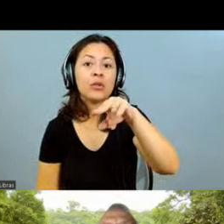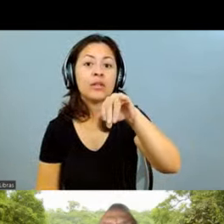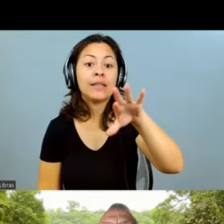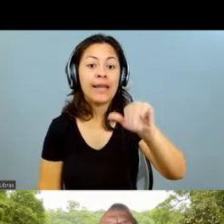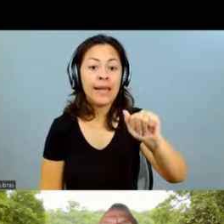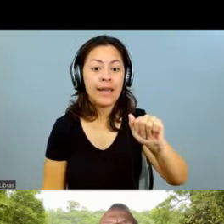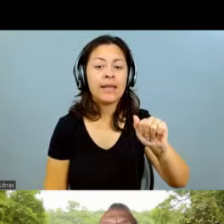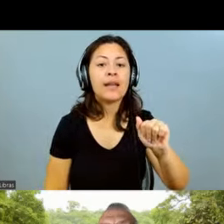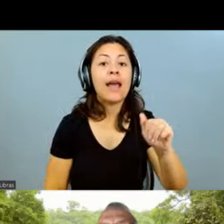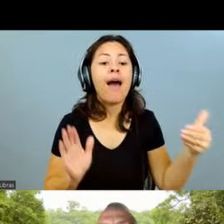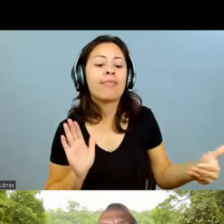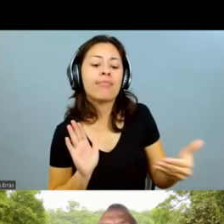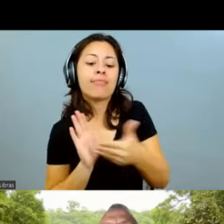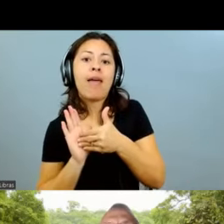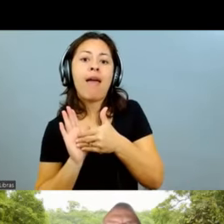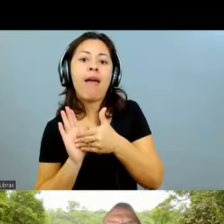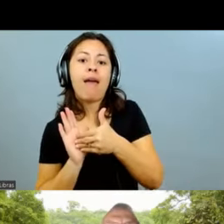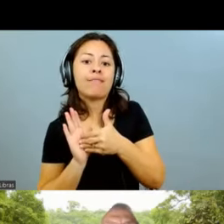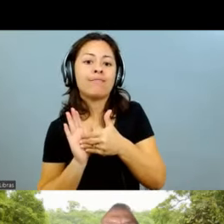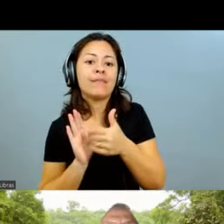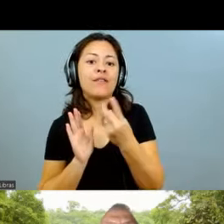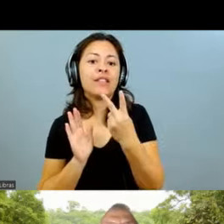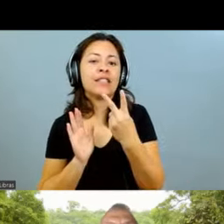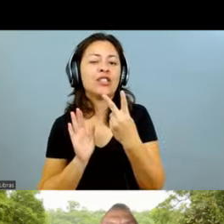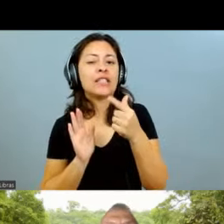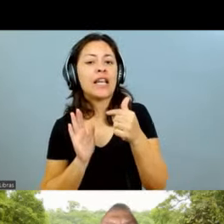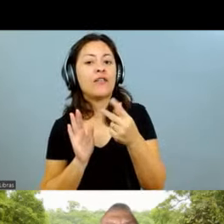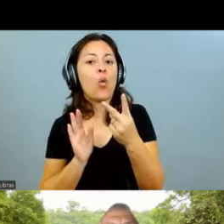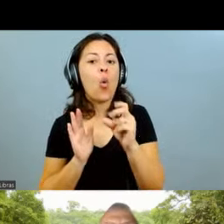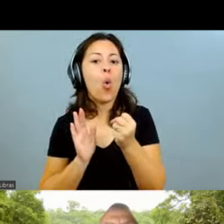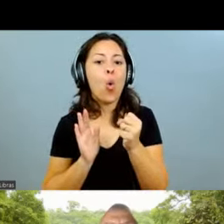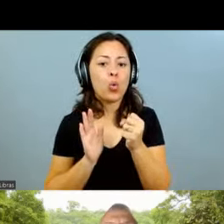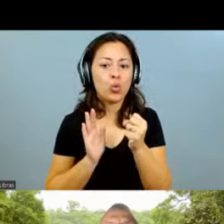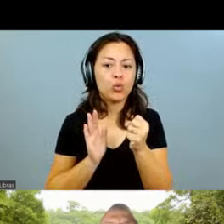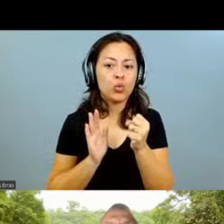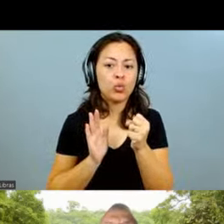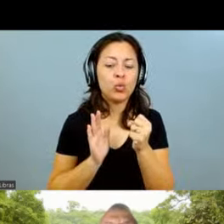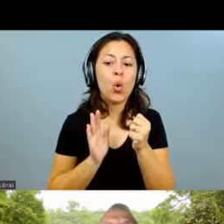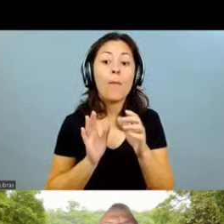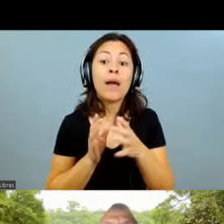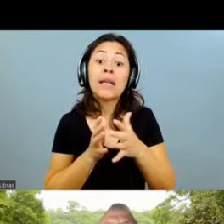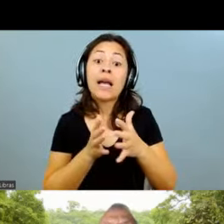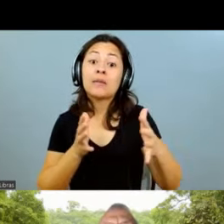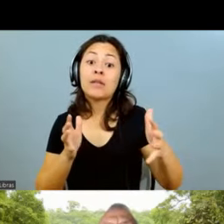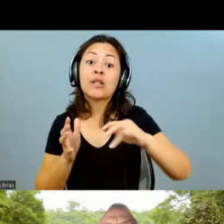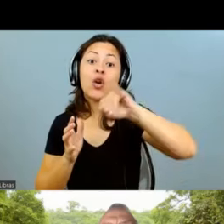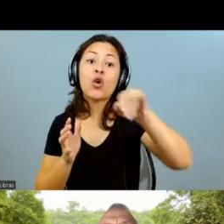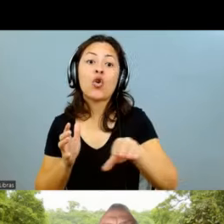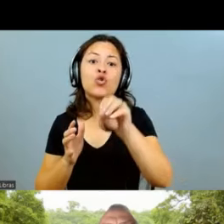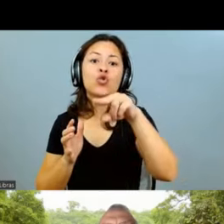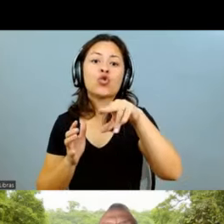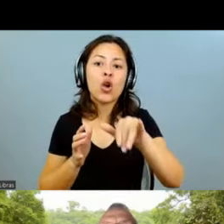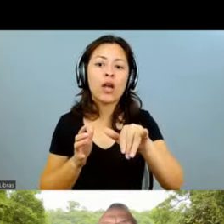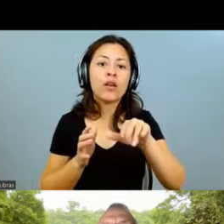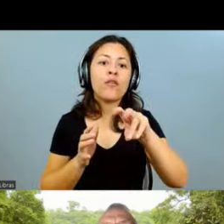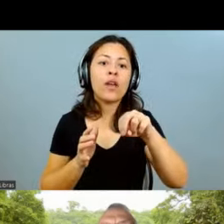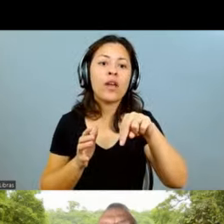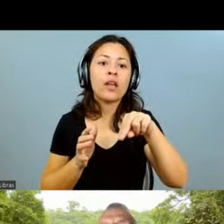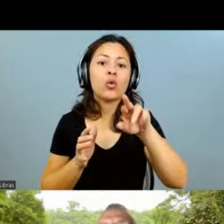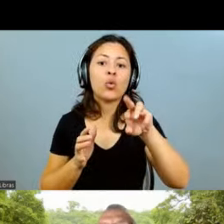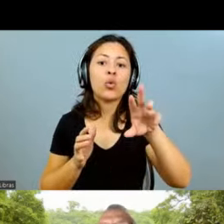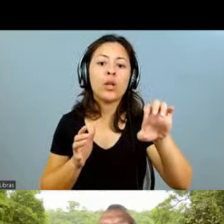safra 2728 com a expansão da Joint venture o prazo das duas áreas combinadas